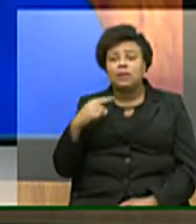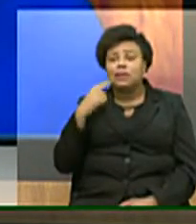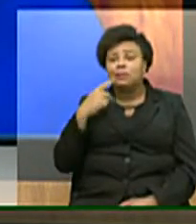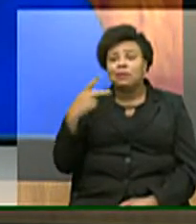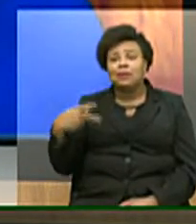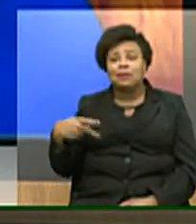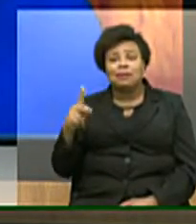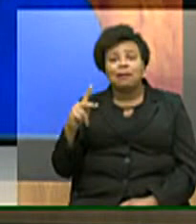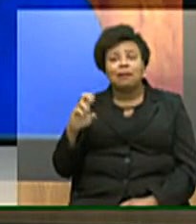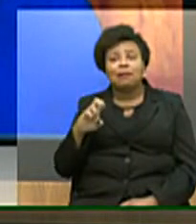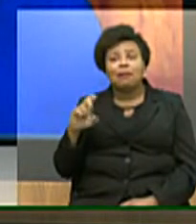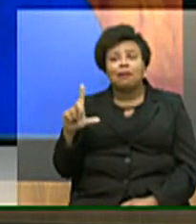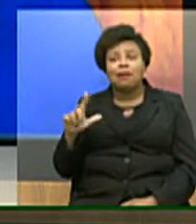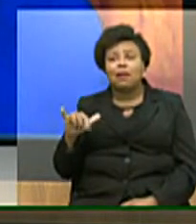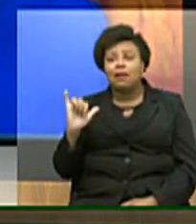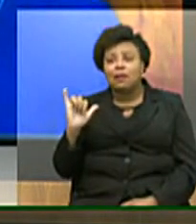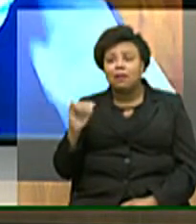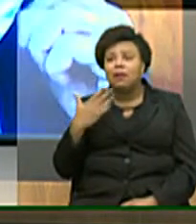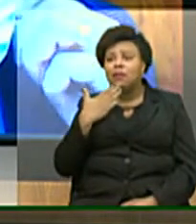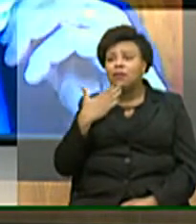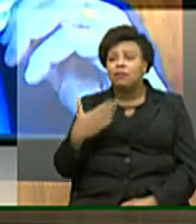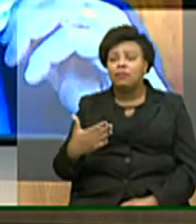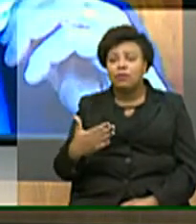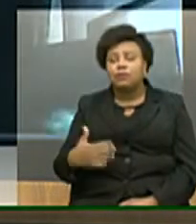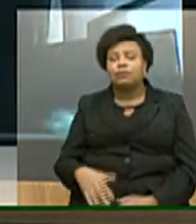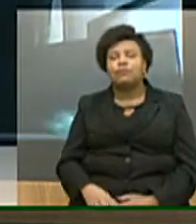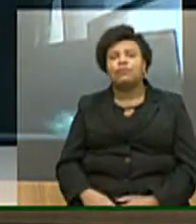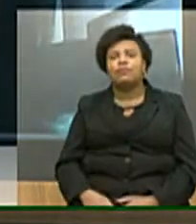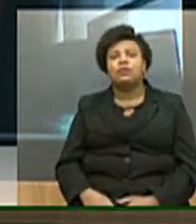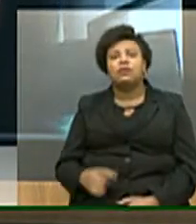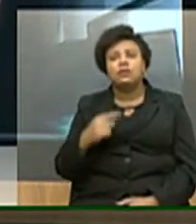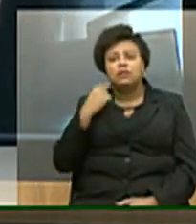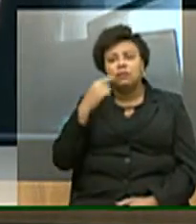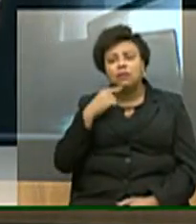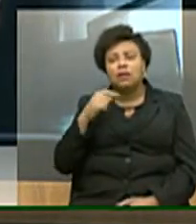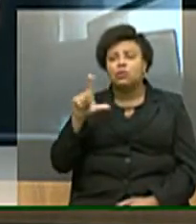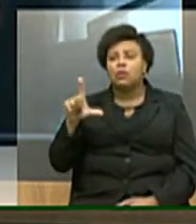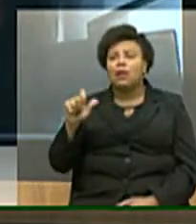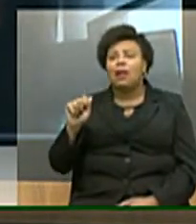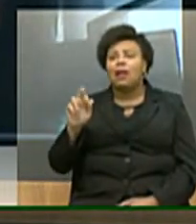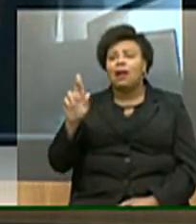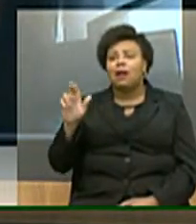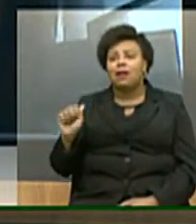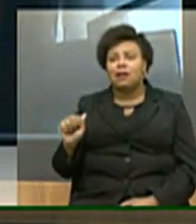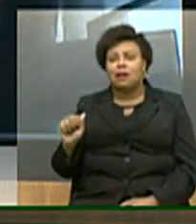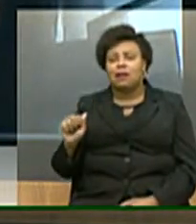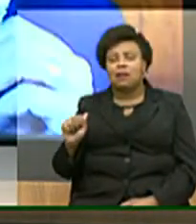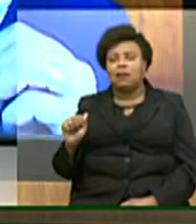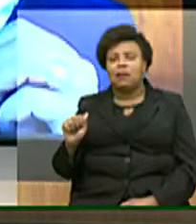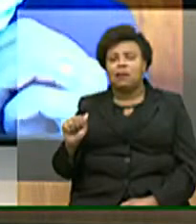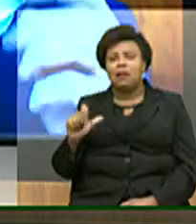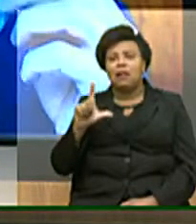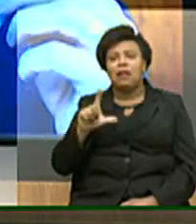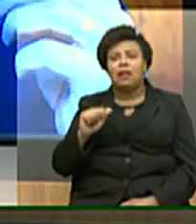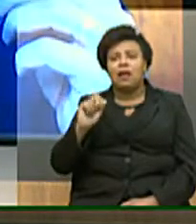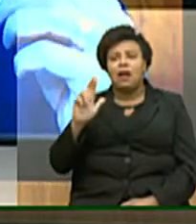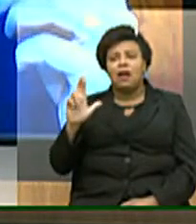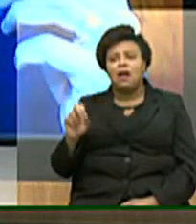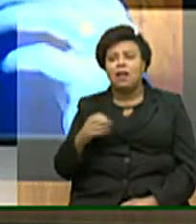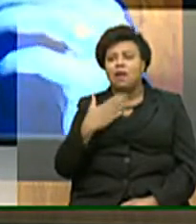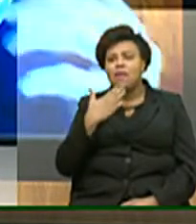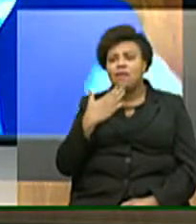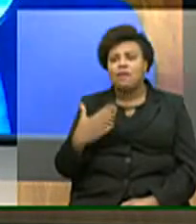Kelly Moraes. Favorável, presidente. Deputado Luiz Augusto Lara. Lara,